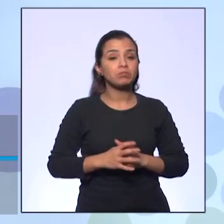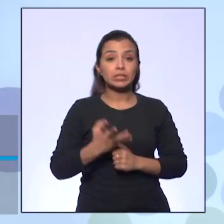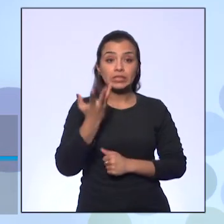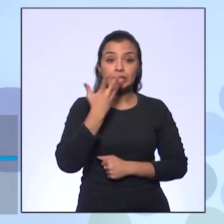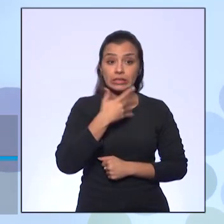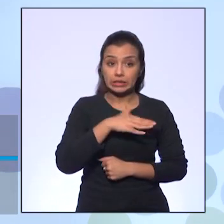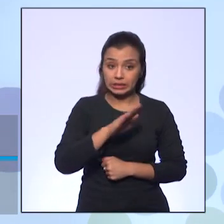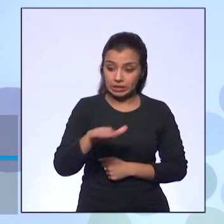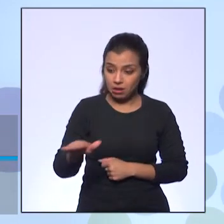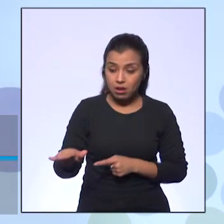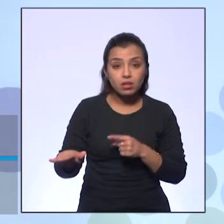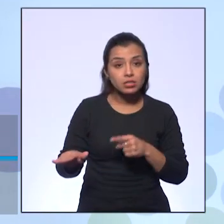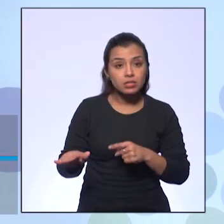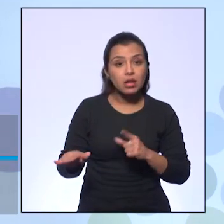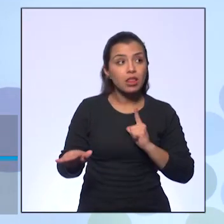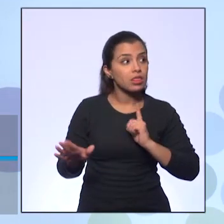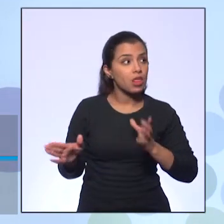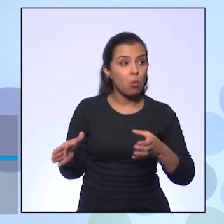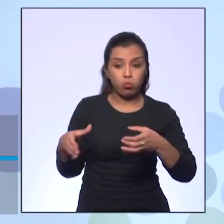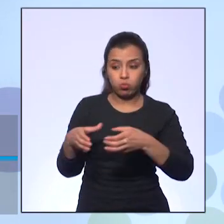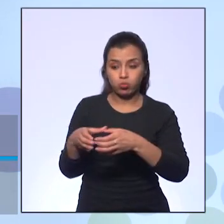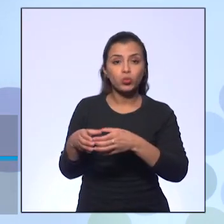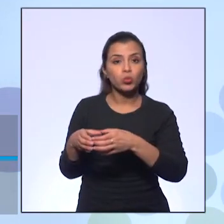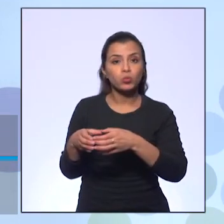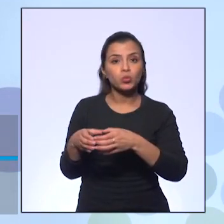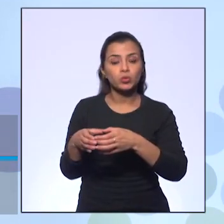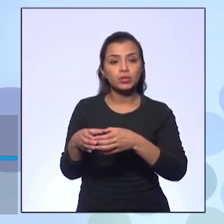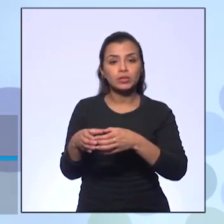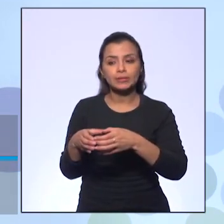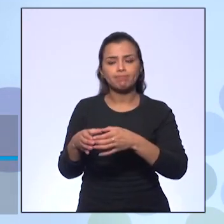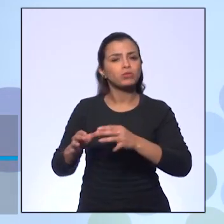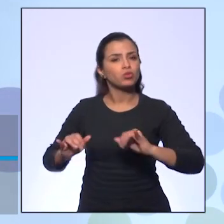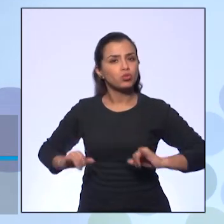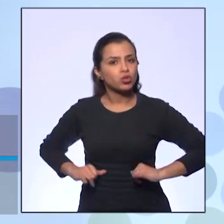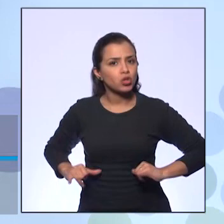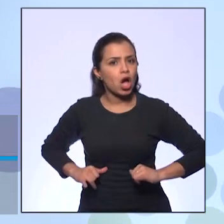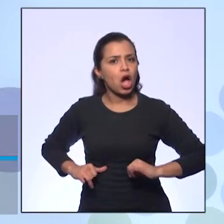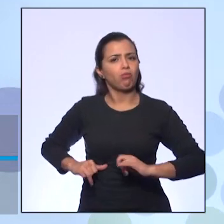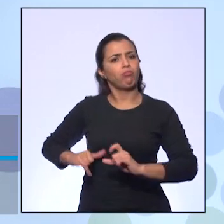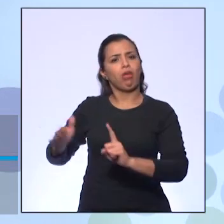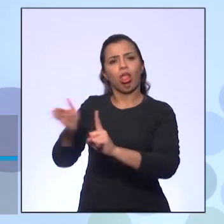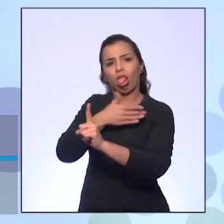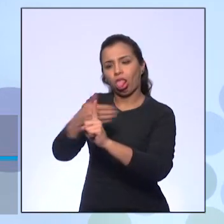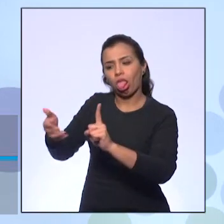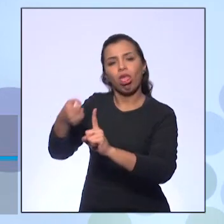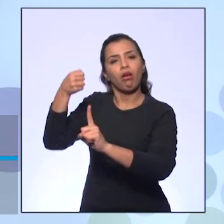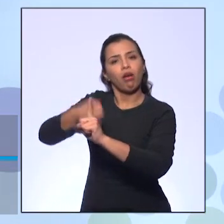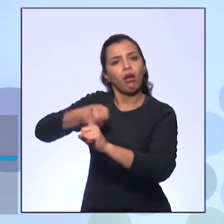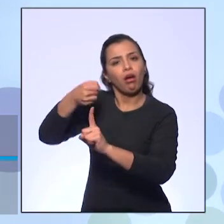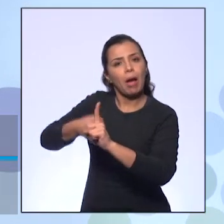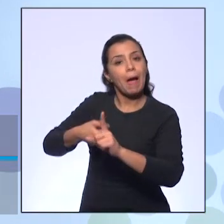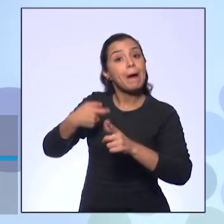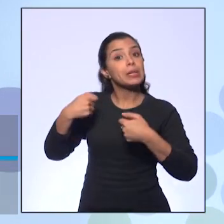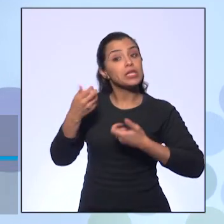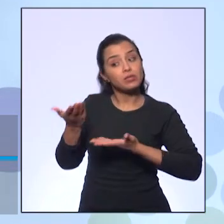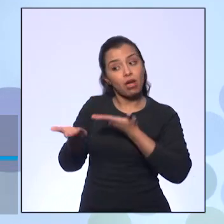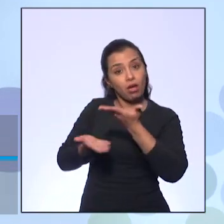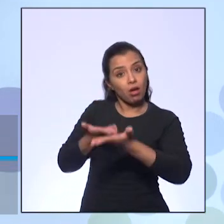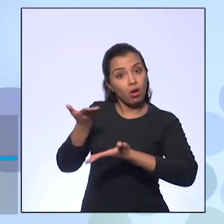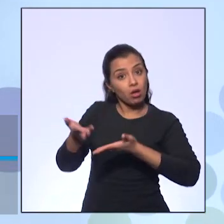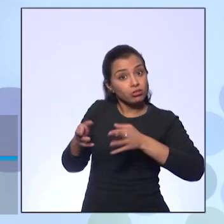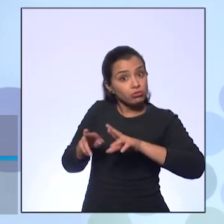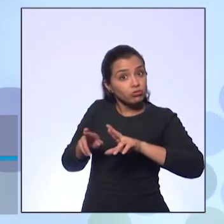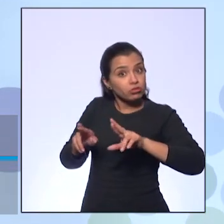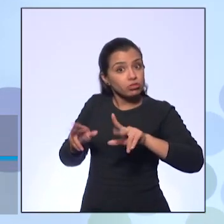crianças sejam um grupo que sofre agressões, que é preciso ter um cuidado maior, né?